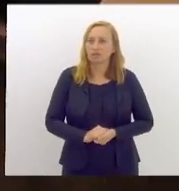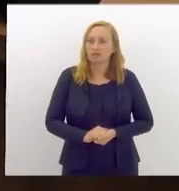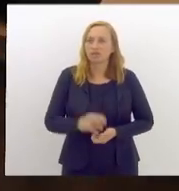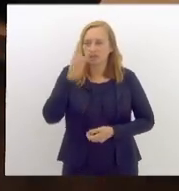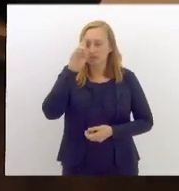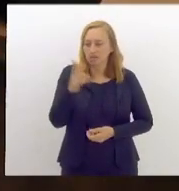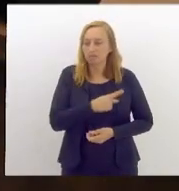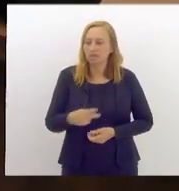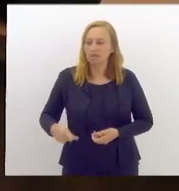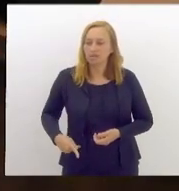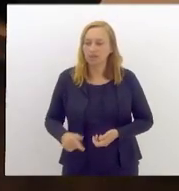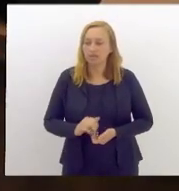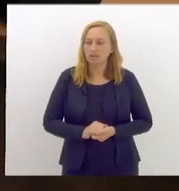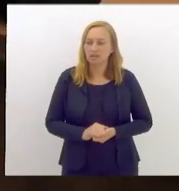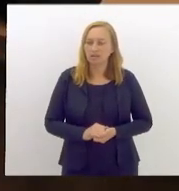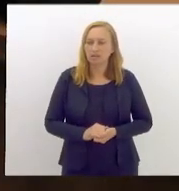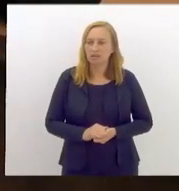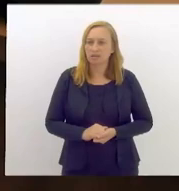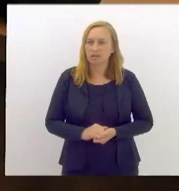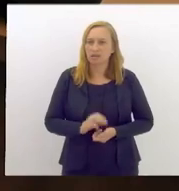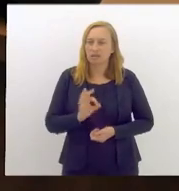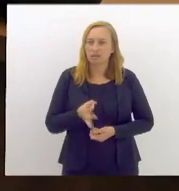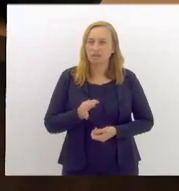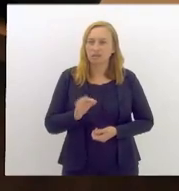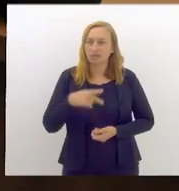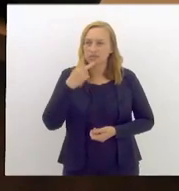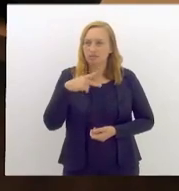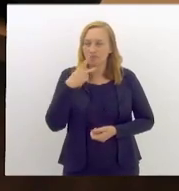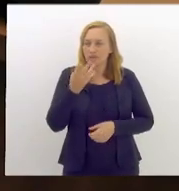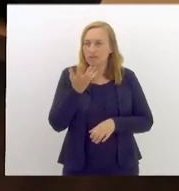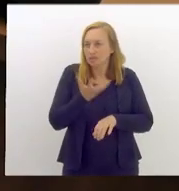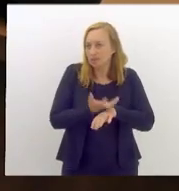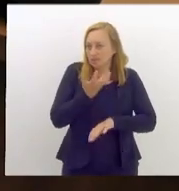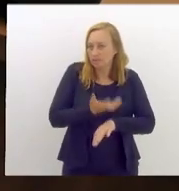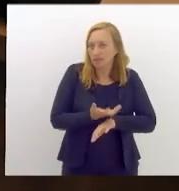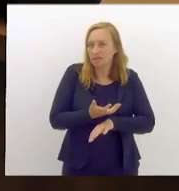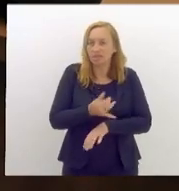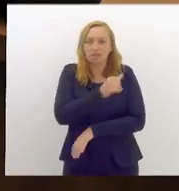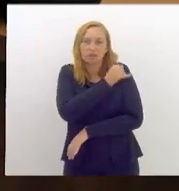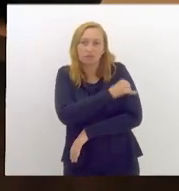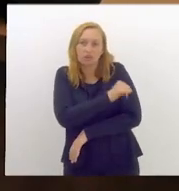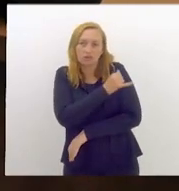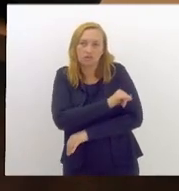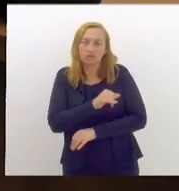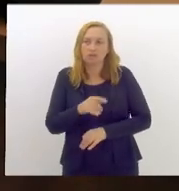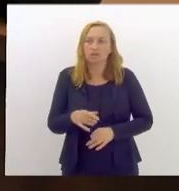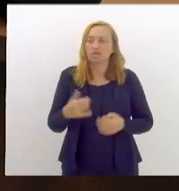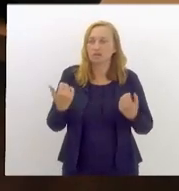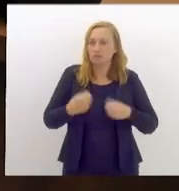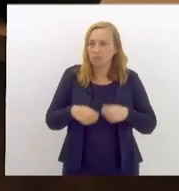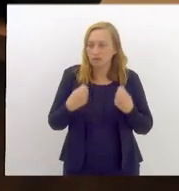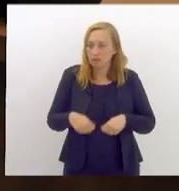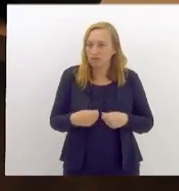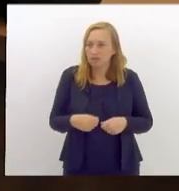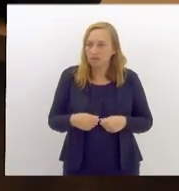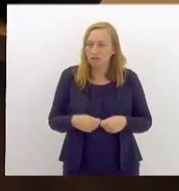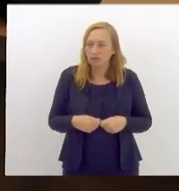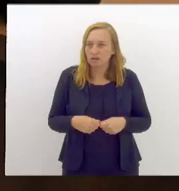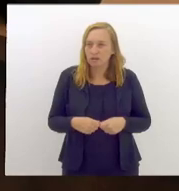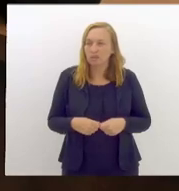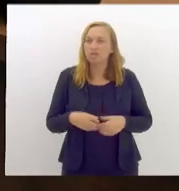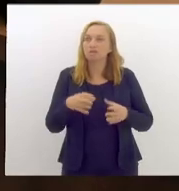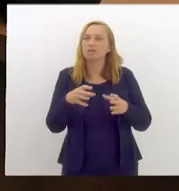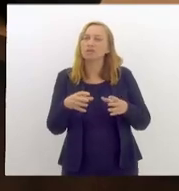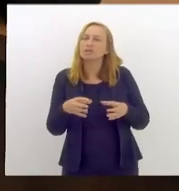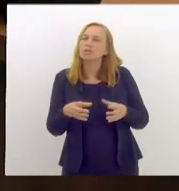senhor presidente é óbvio que quando a gente fala de Praças no Rio de Janeiro a gente precisa em especial no centro